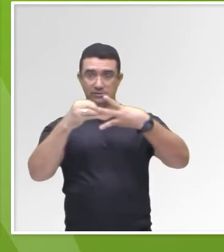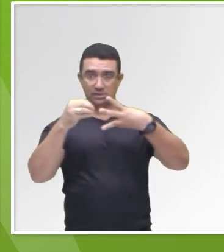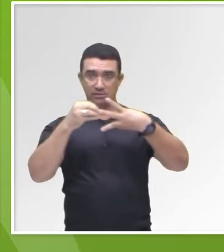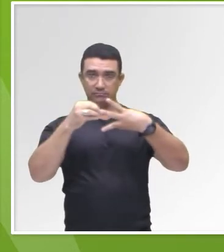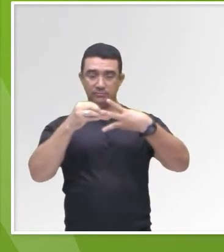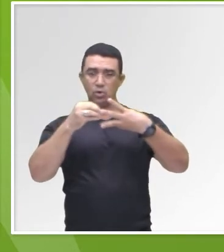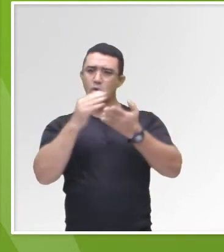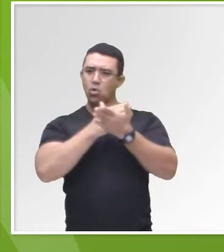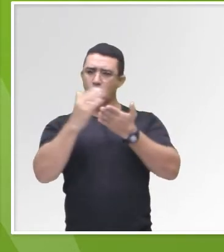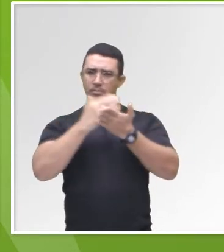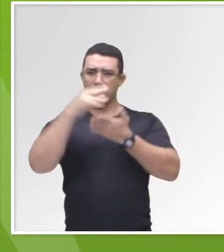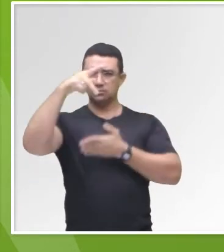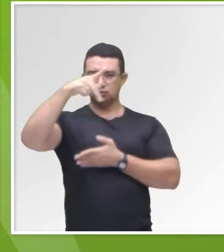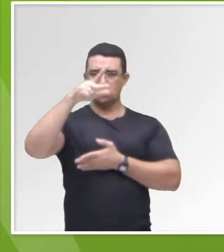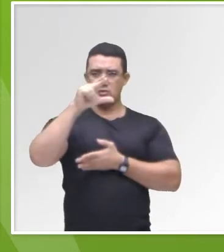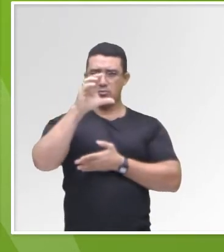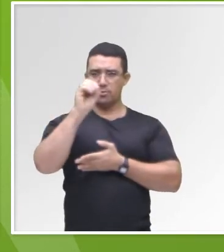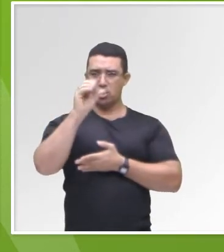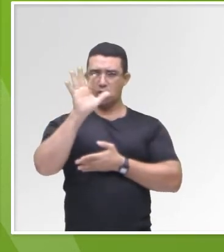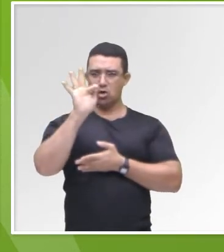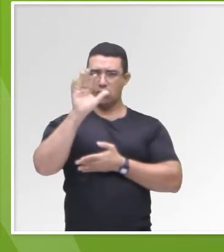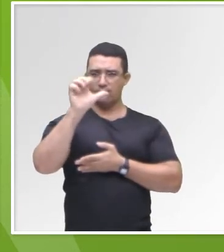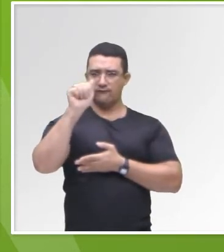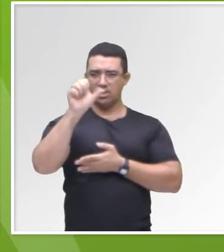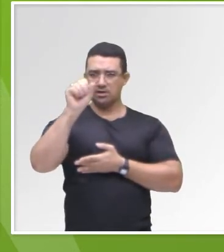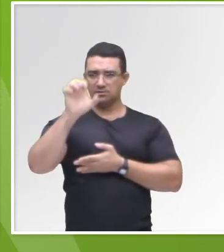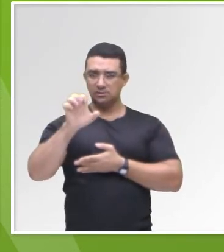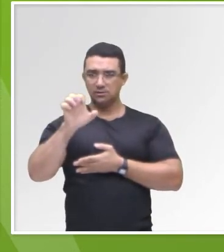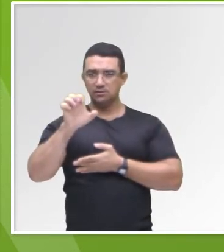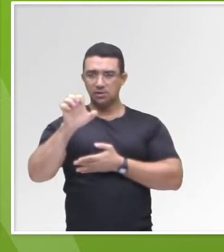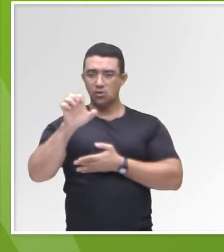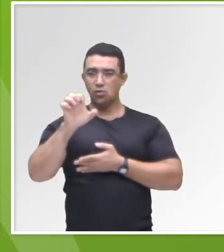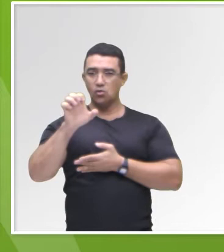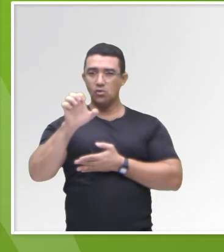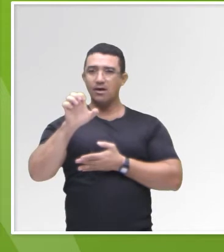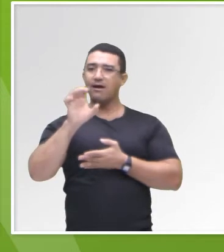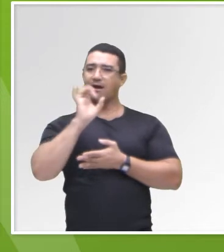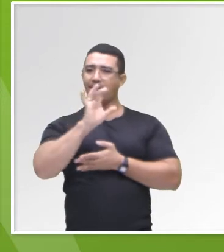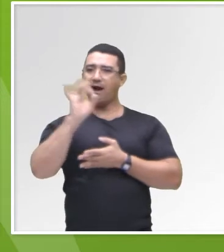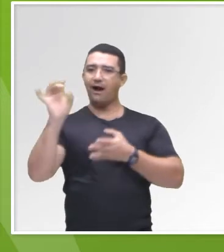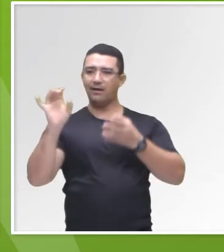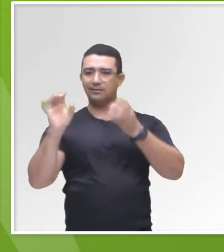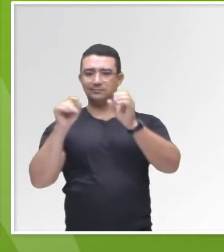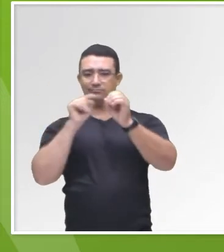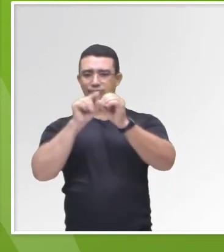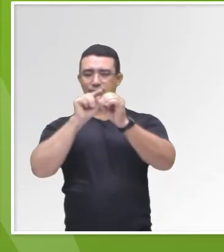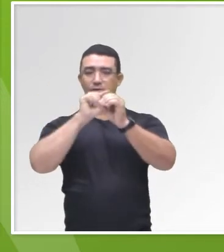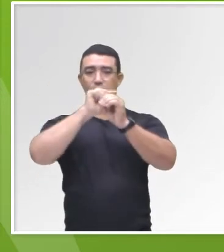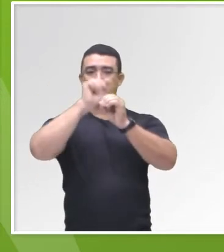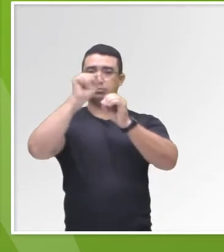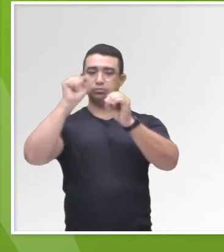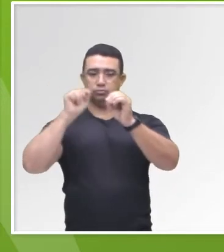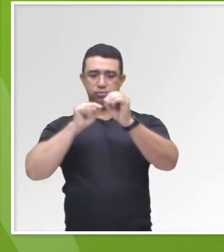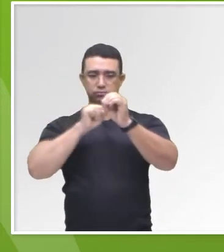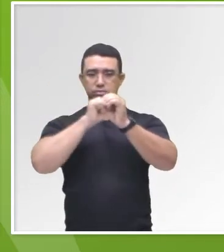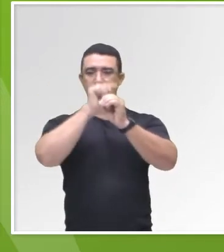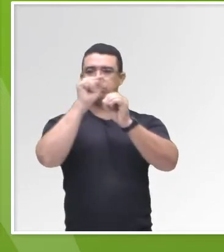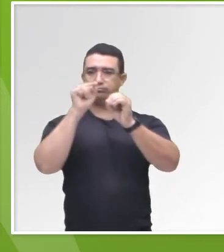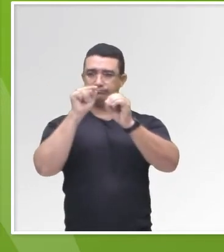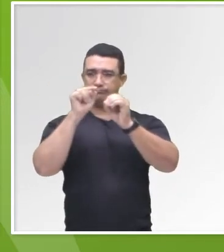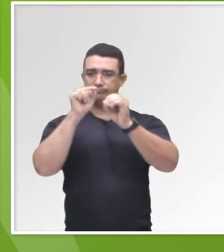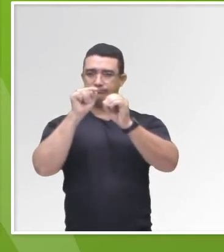prófase, eles vão caminhar lá para a extremidade, vai cada uma para um ponto, tá? E